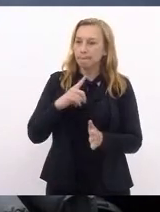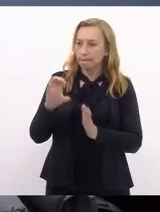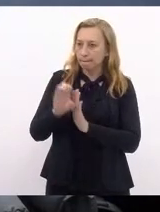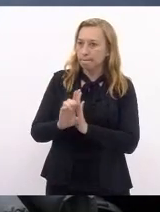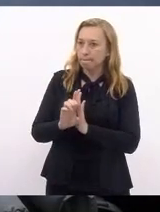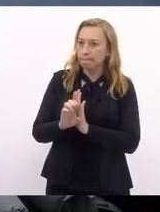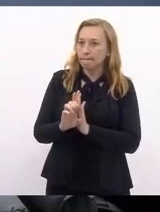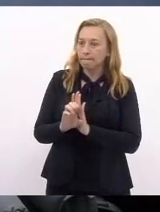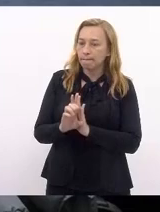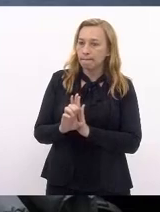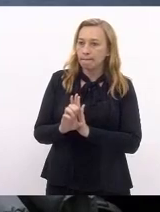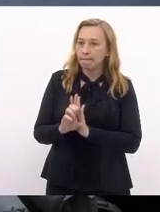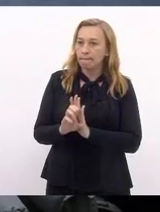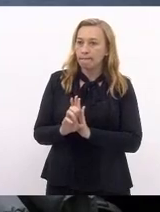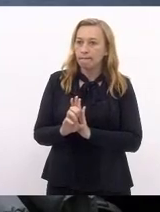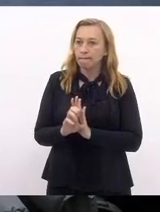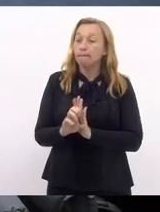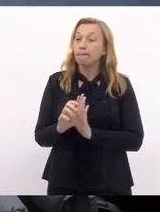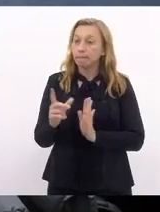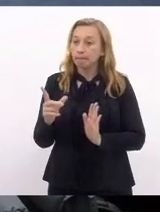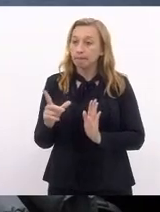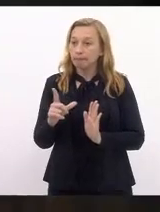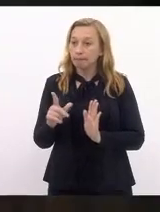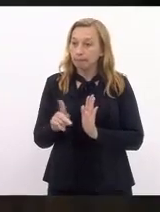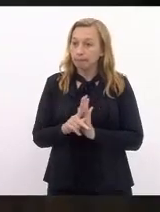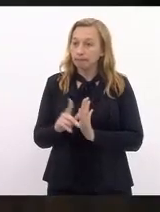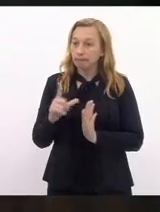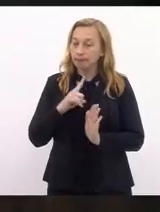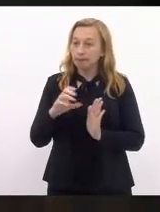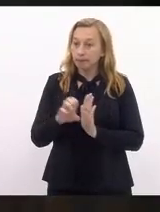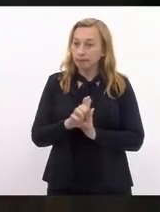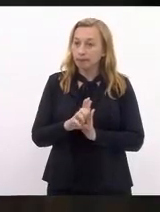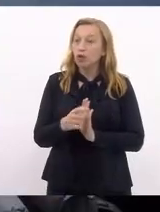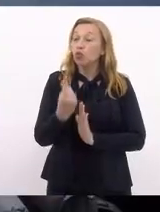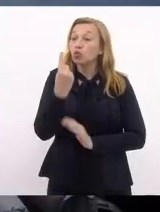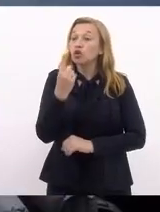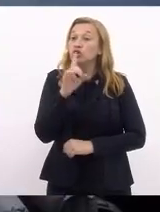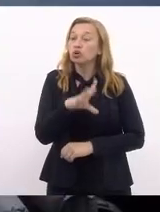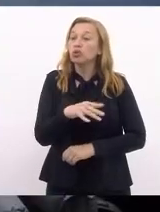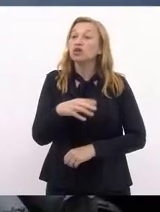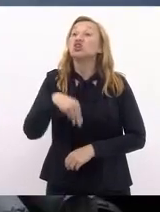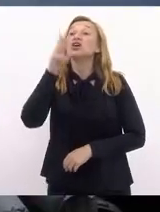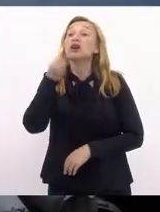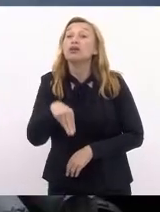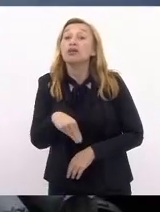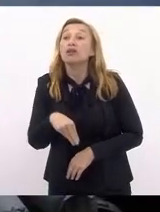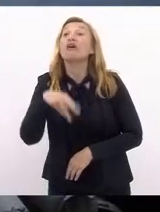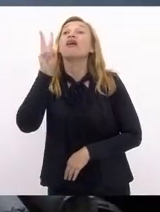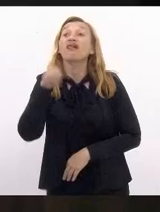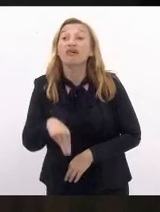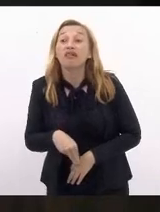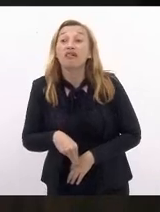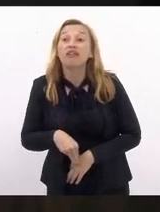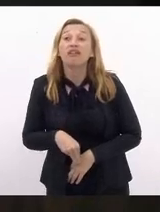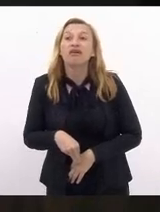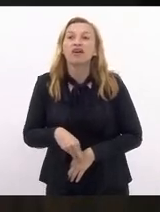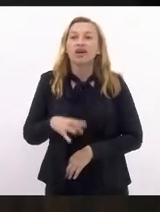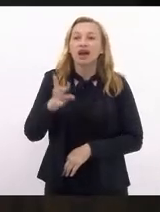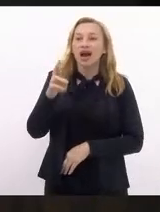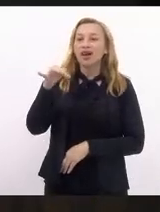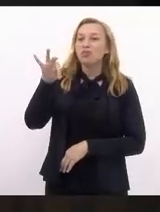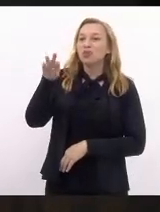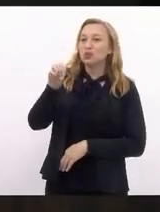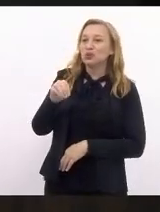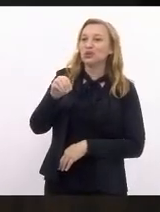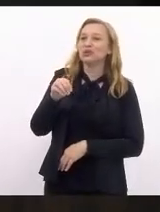emenda o projeto em Laguna única de quem quem Raimundo